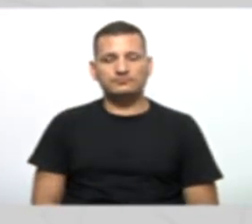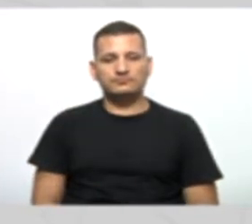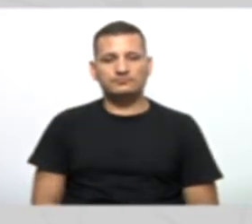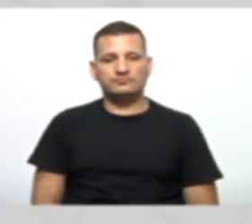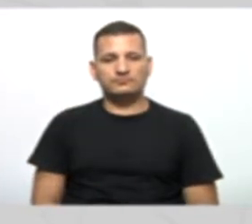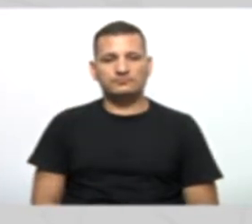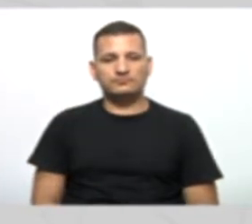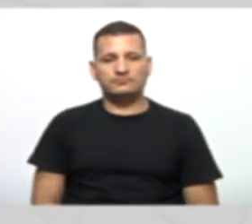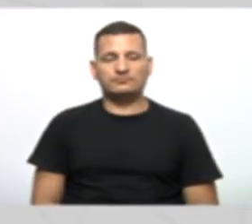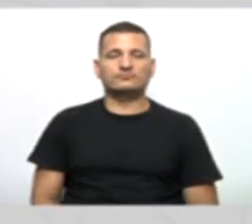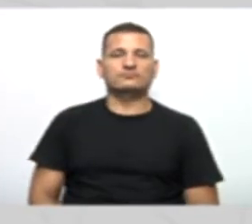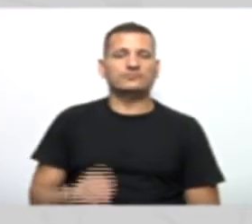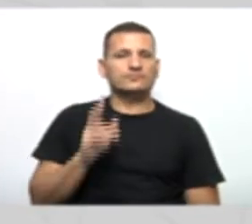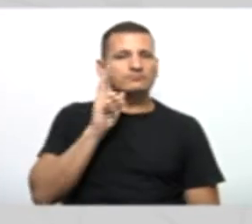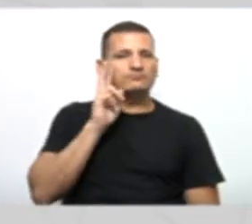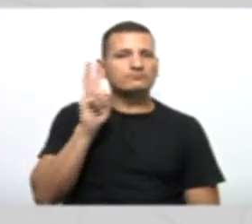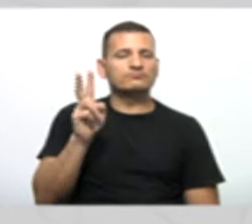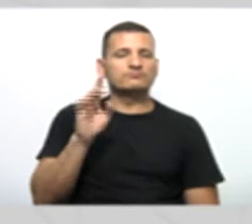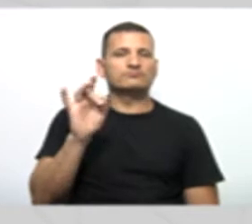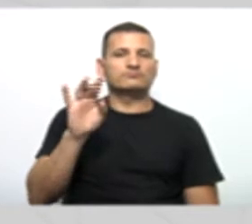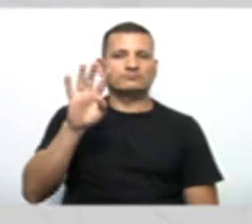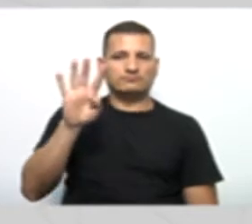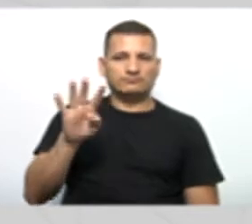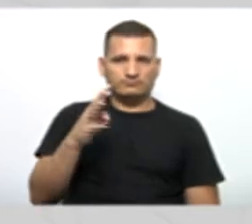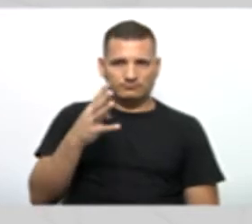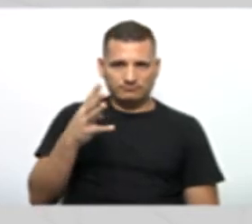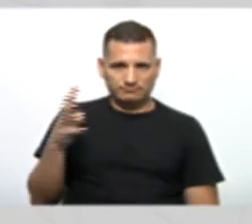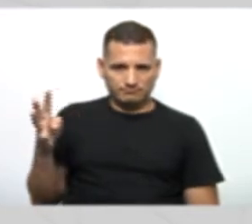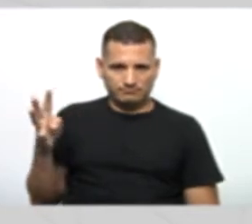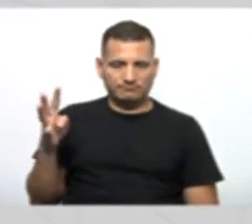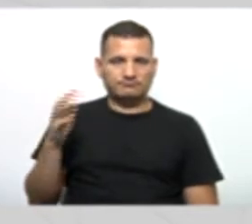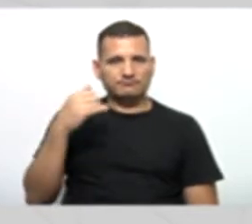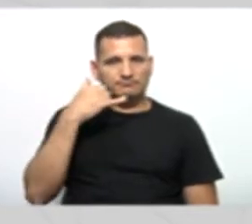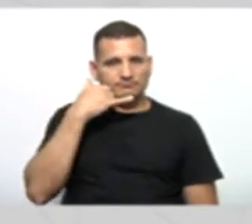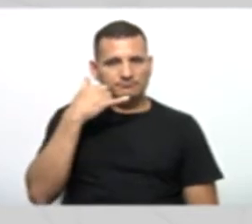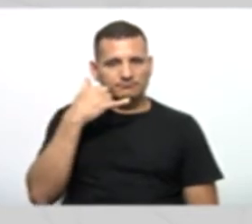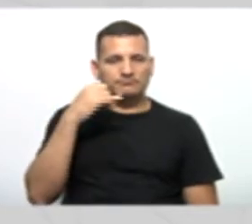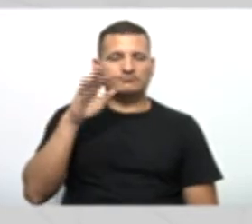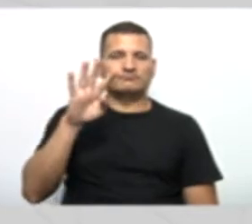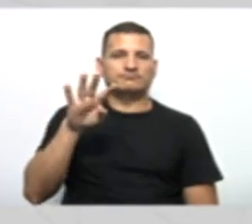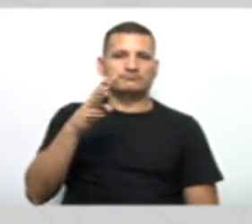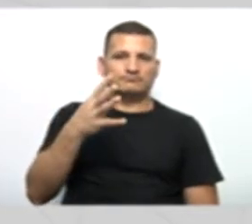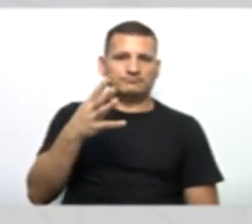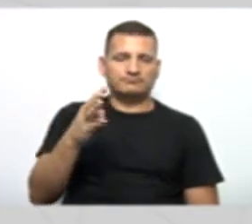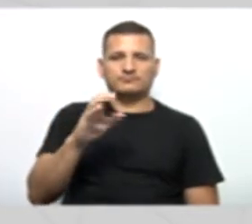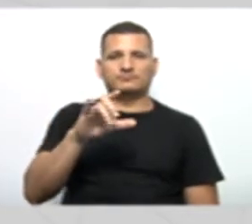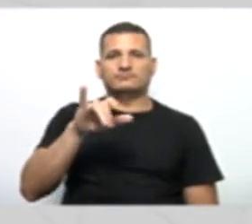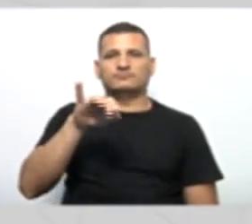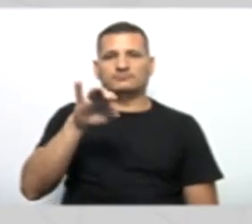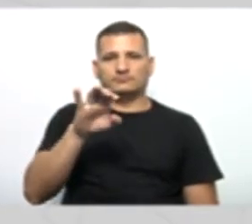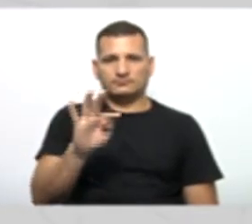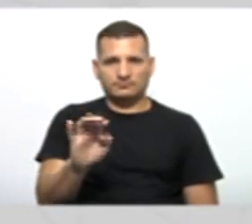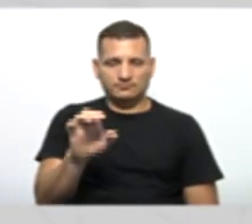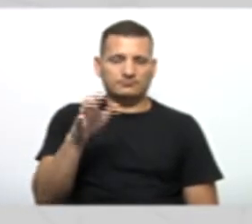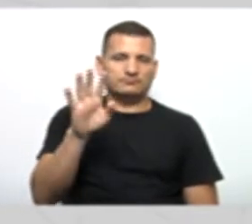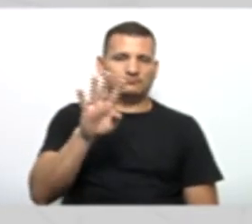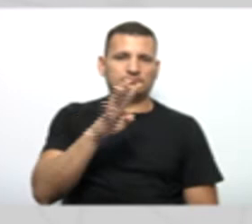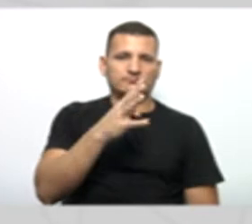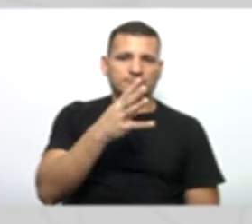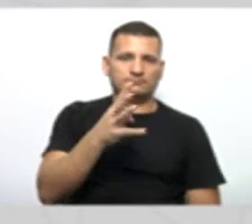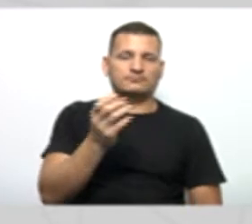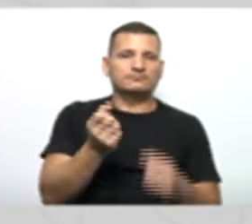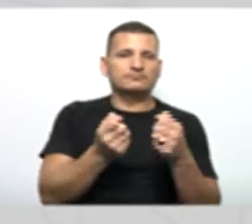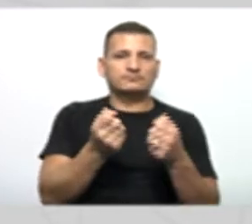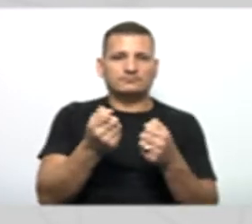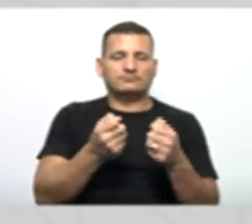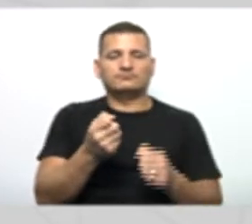como que é o nosso modelo relacional normalizado. Nós vamos criar telefone, cliente e carro. Então,